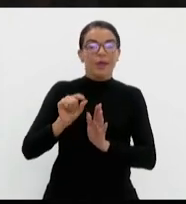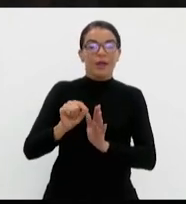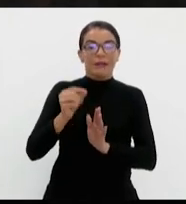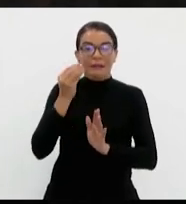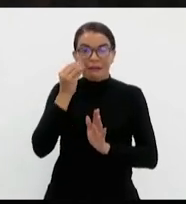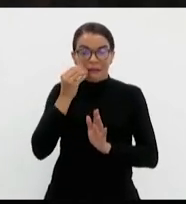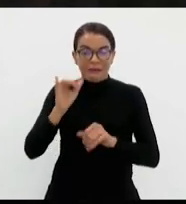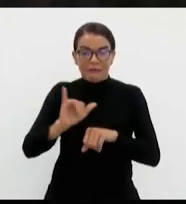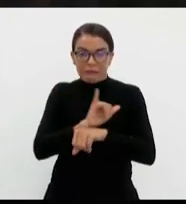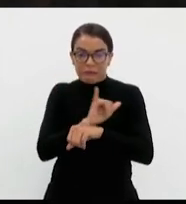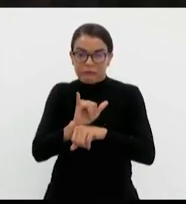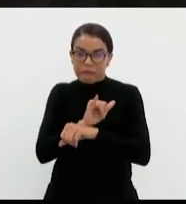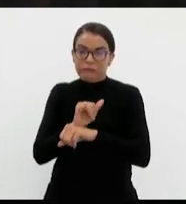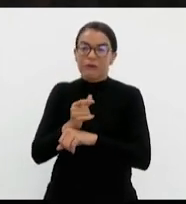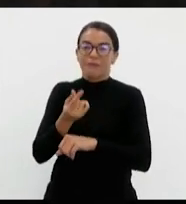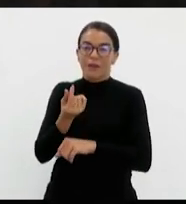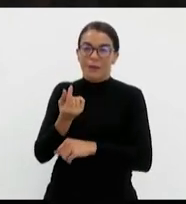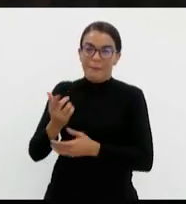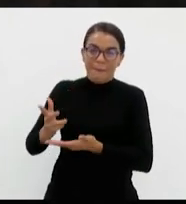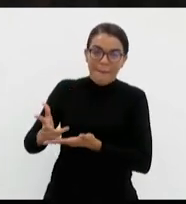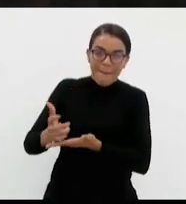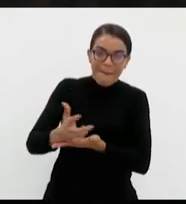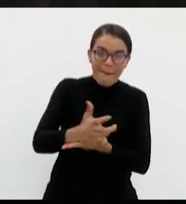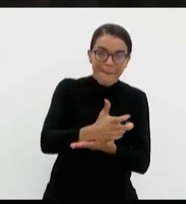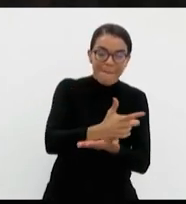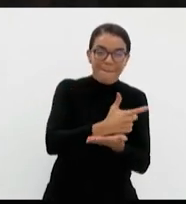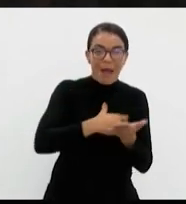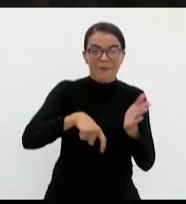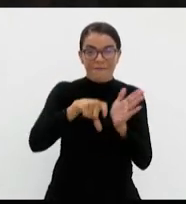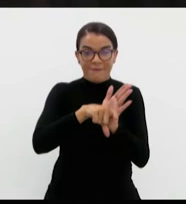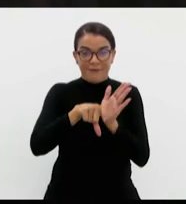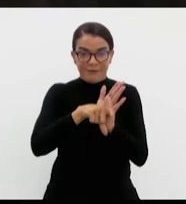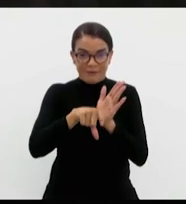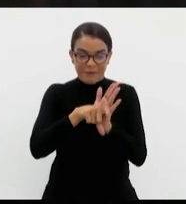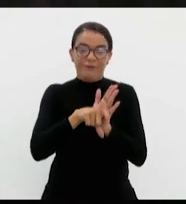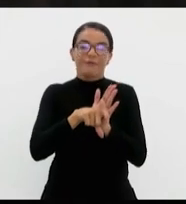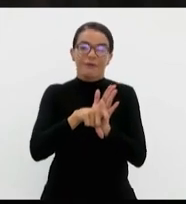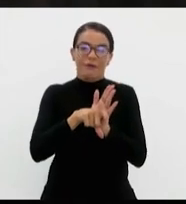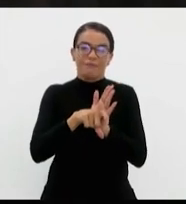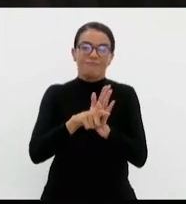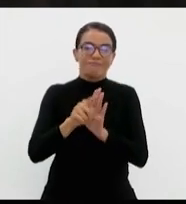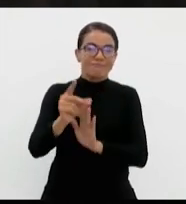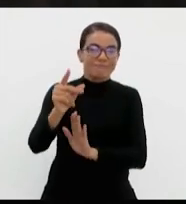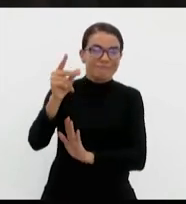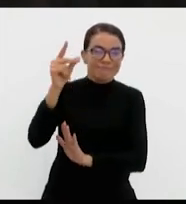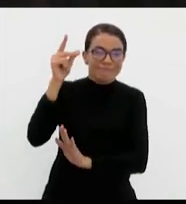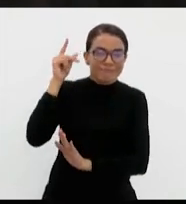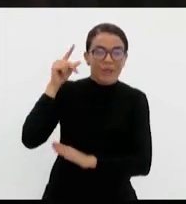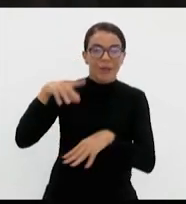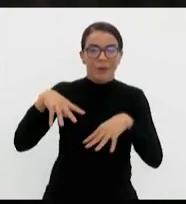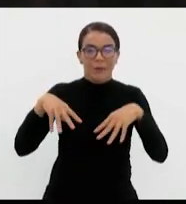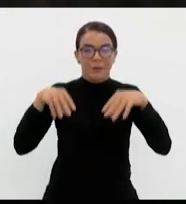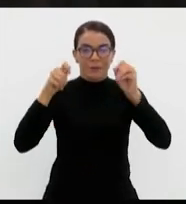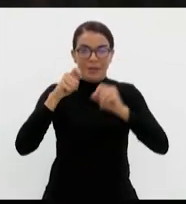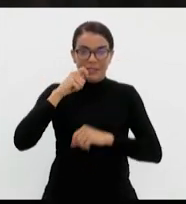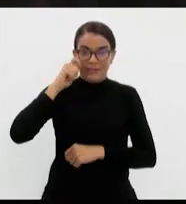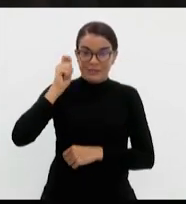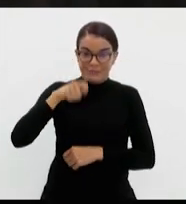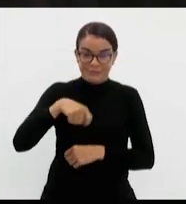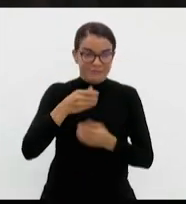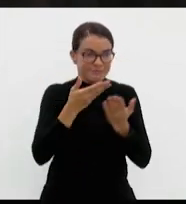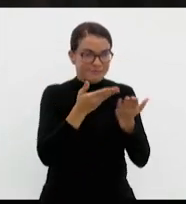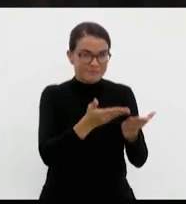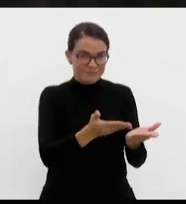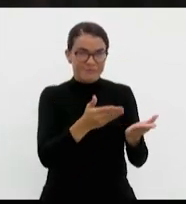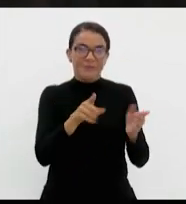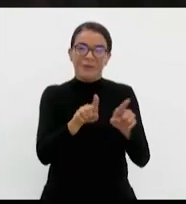fiscal. Éramos deputado ainda à época, lá no Palácio Tiradentes, e Vossa